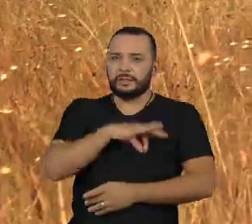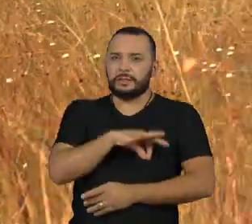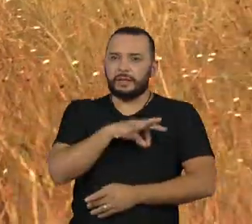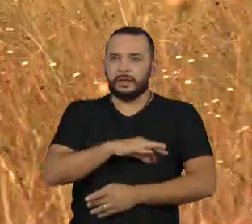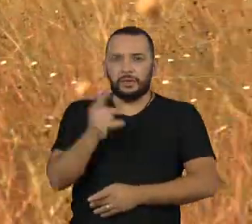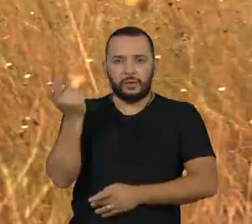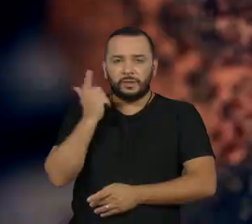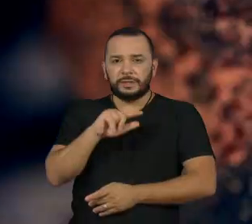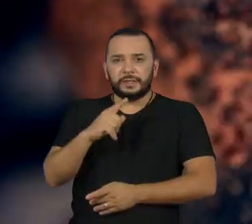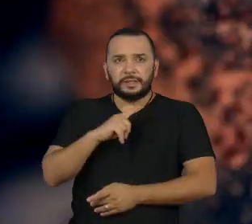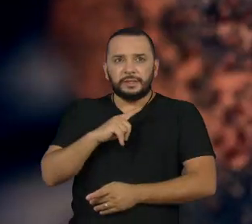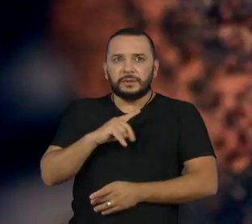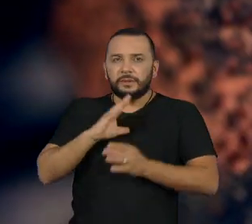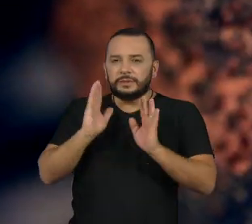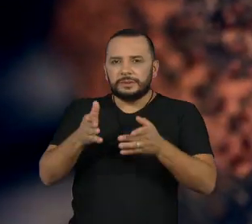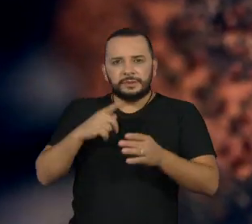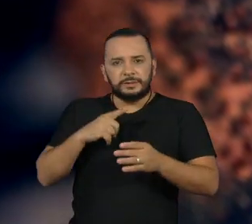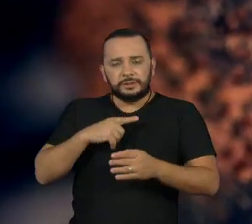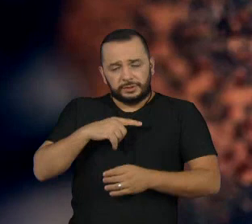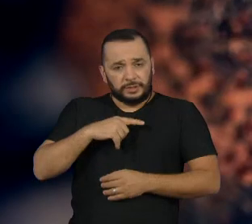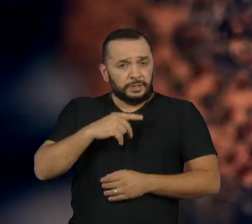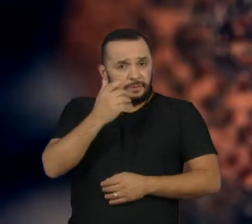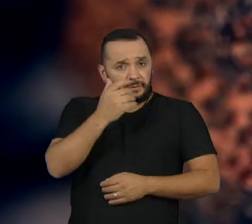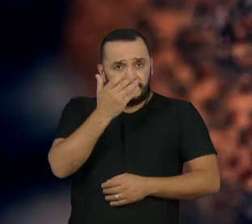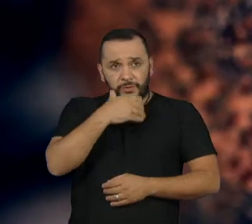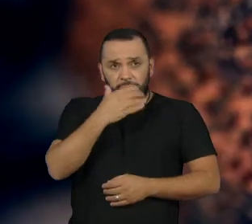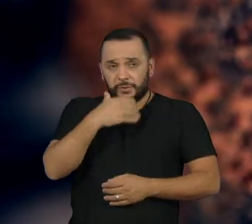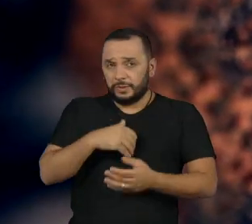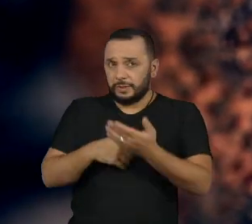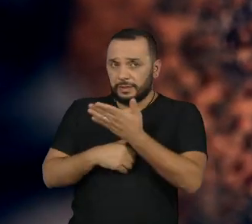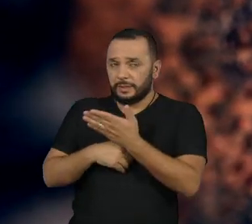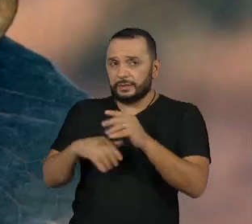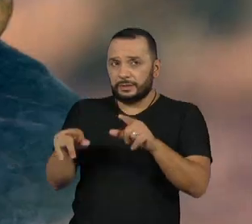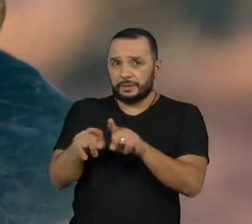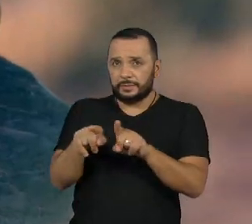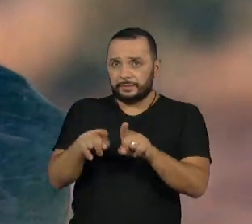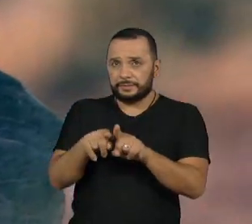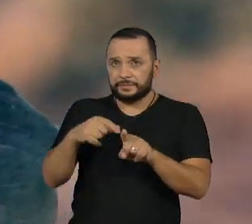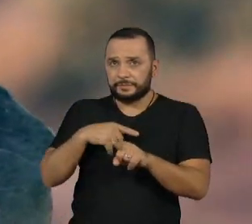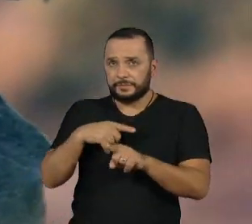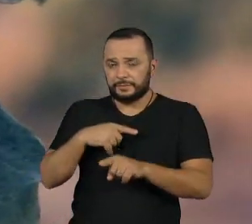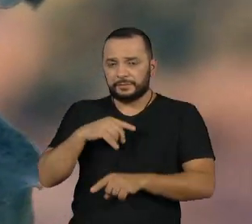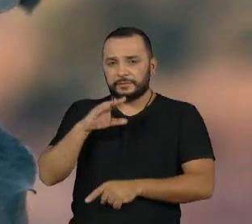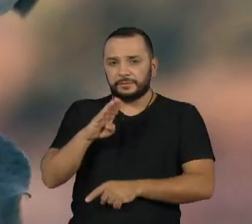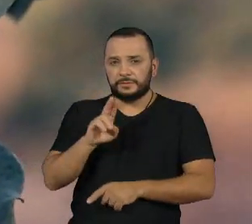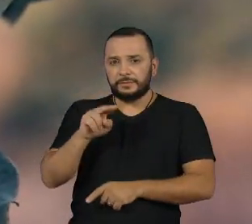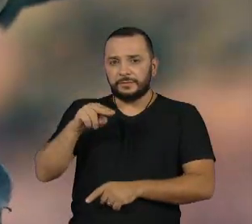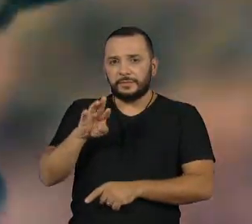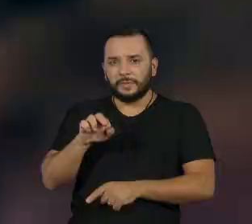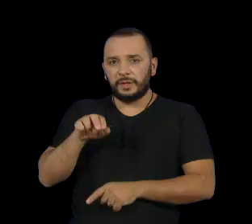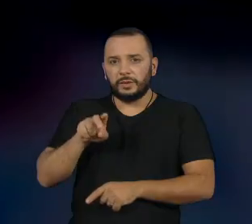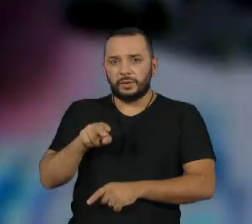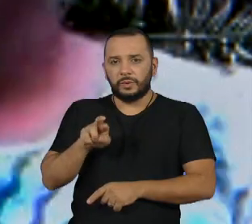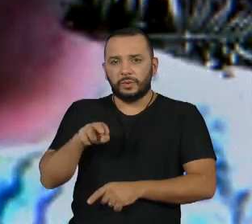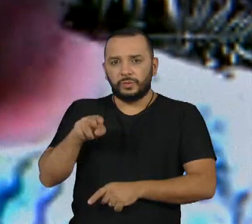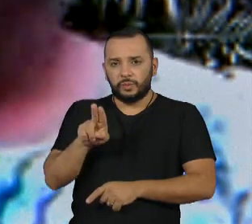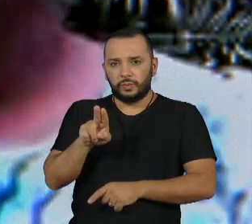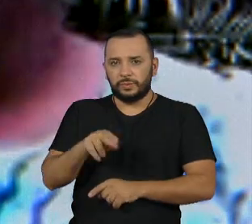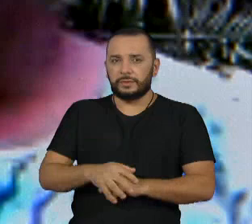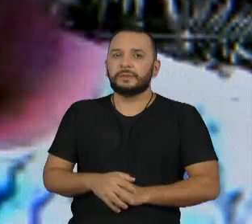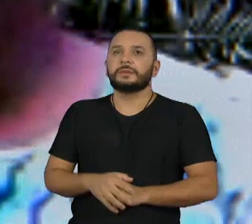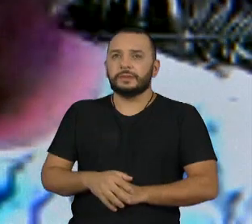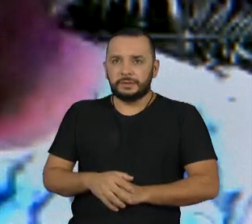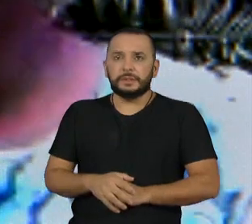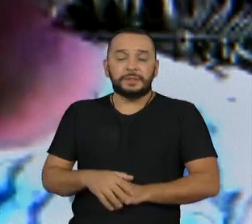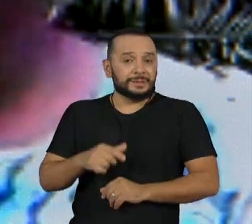partir dos frutos nativos, como o baru, também conhecido como cumbaru. São